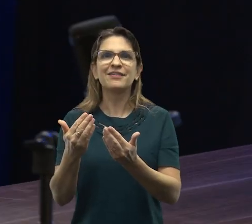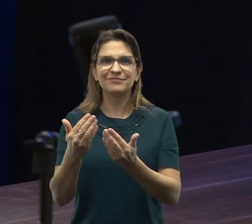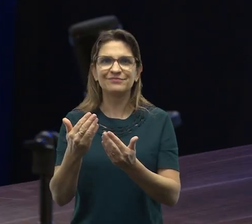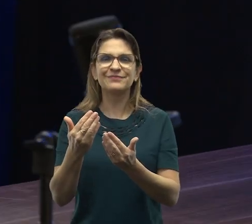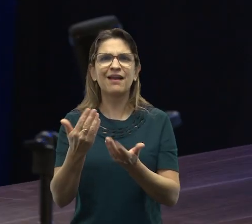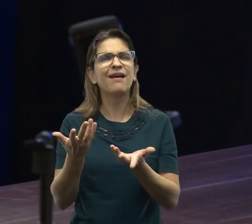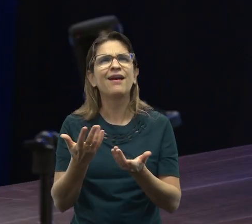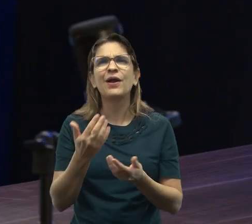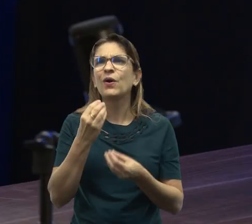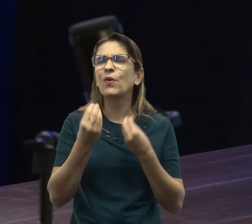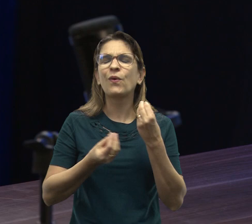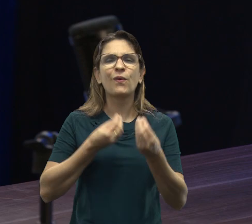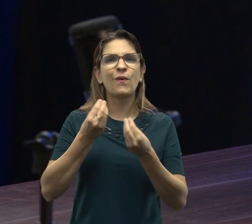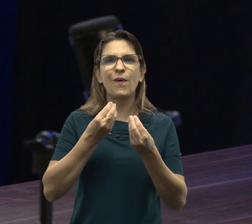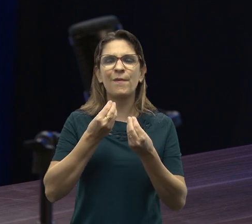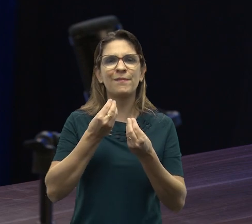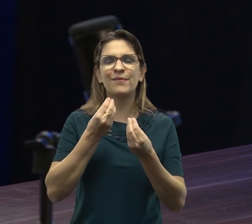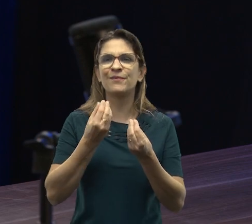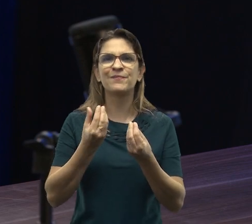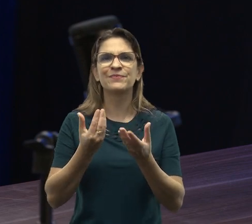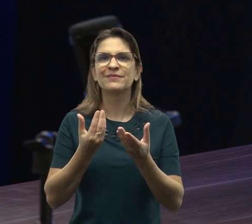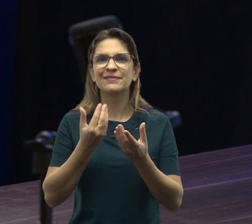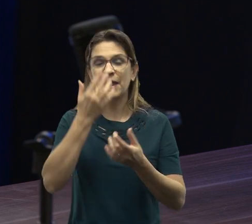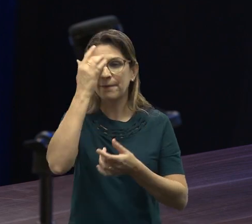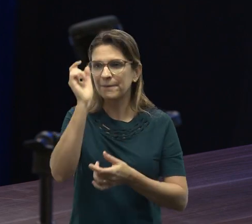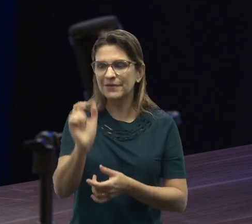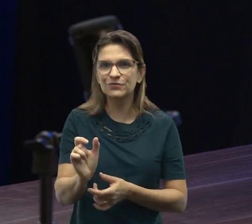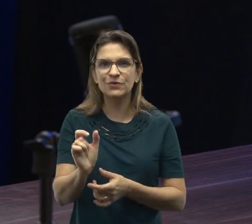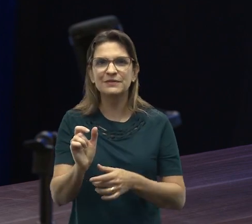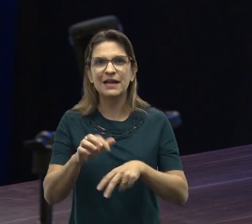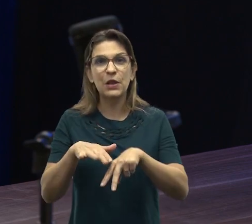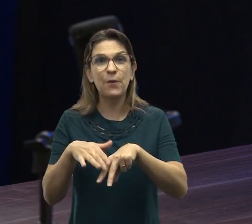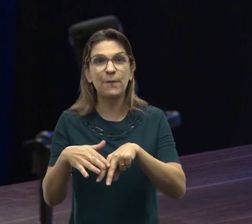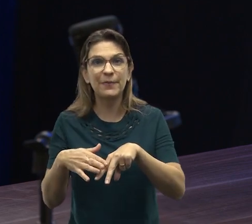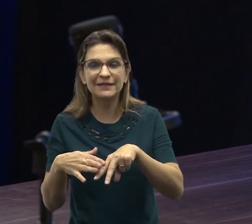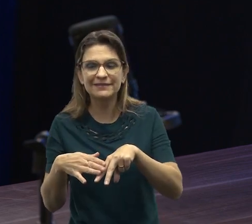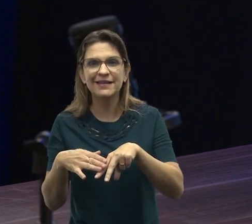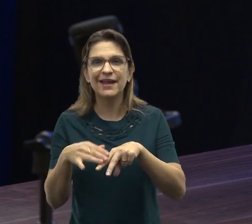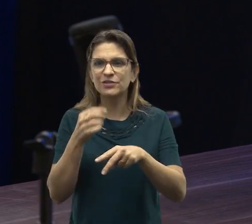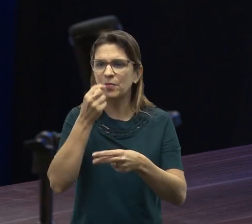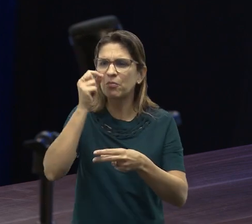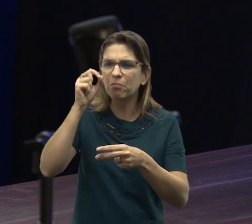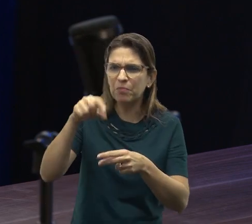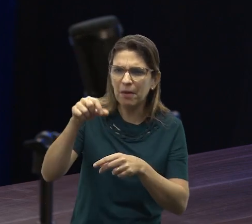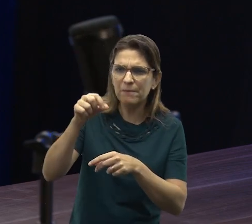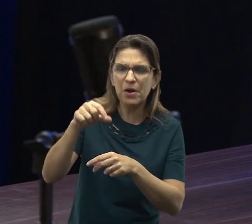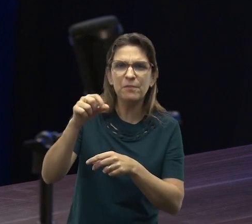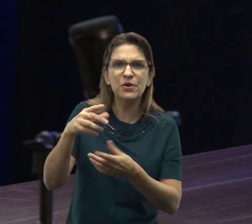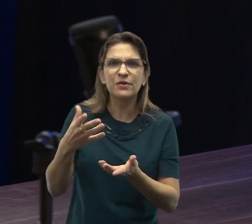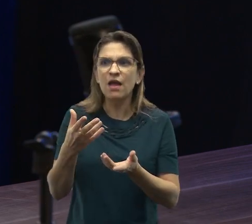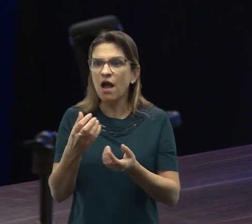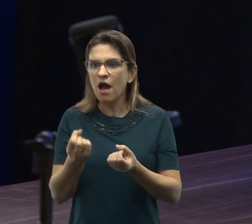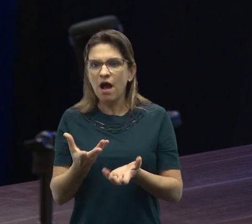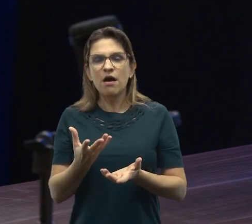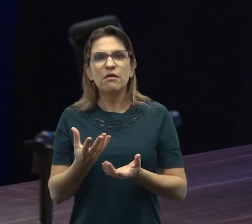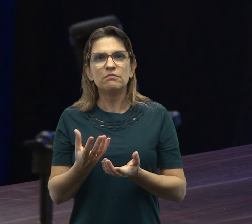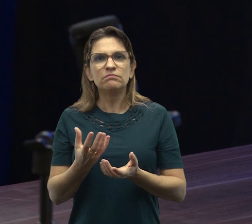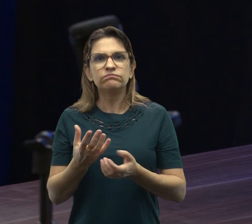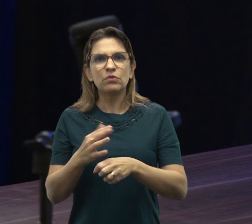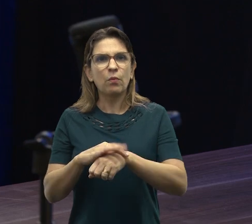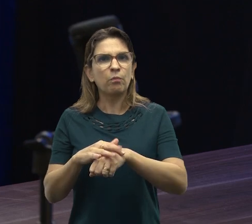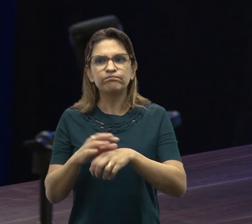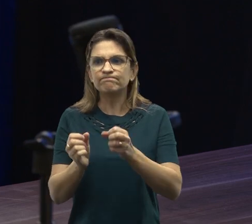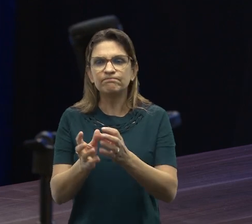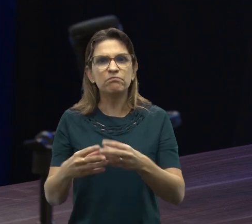gotinhas sem praticamente nada de medicamento pudesse dar. Então, por exemplo, eu vi crianças